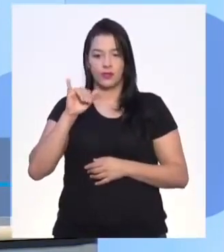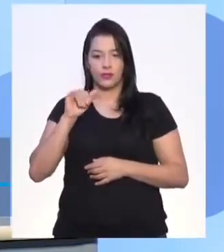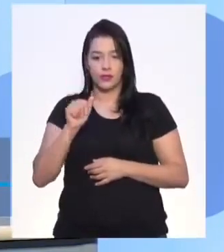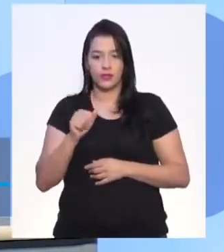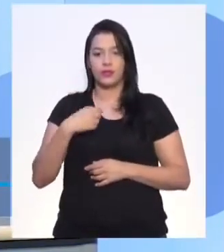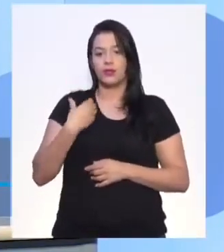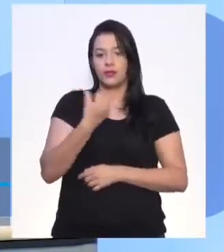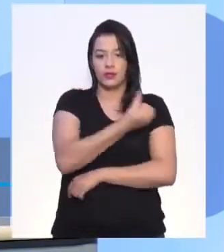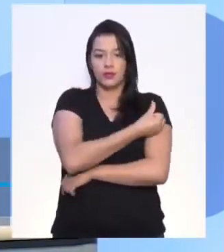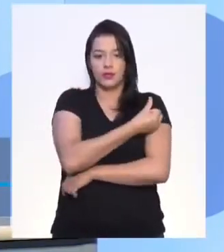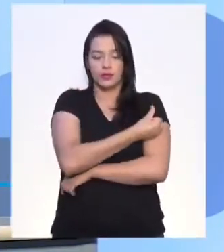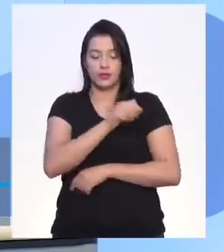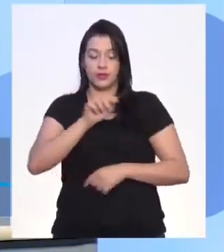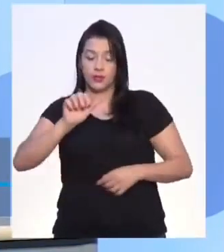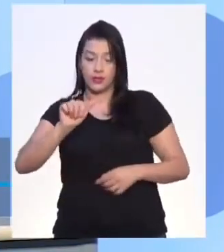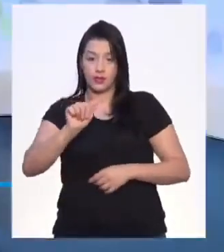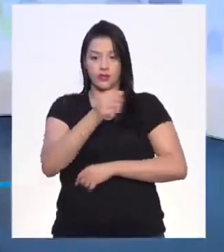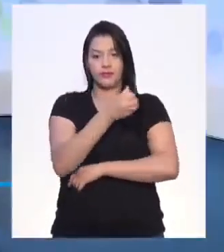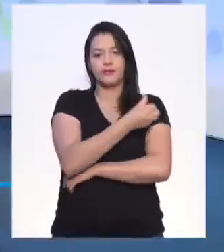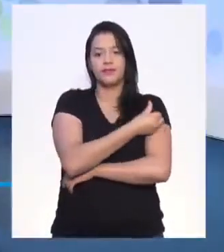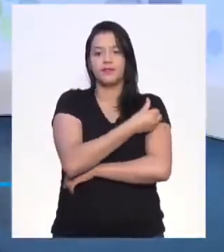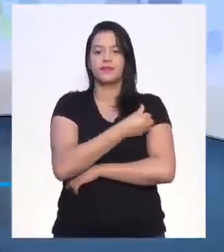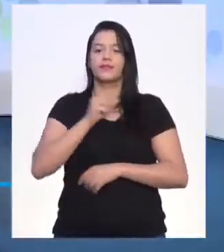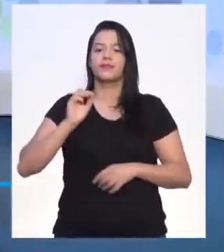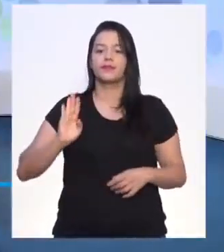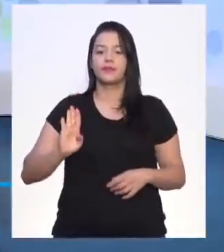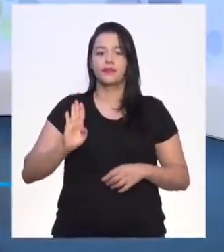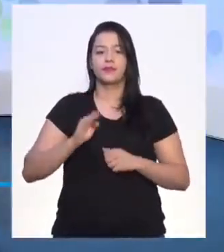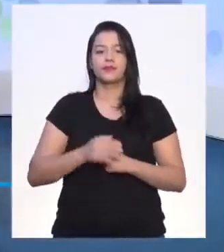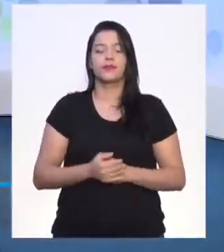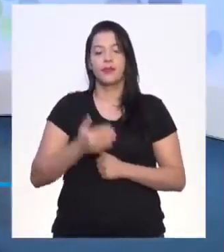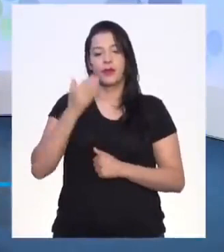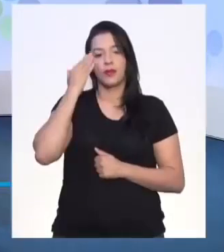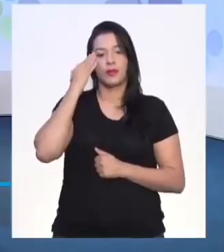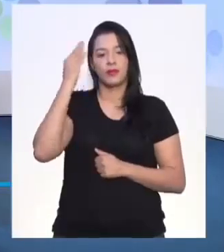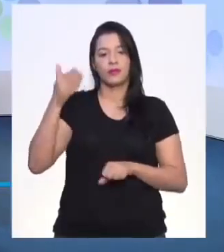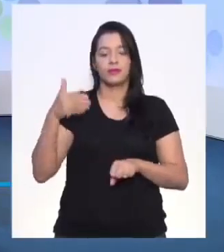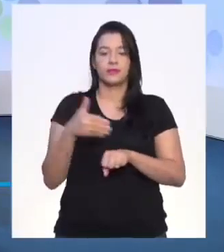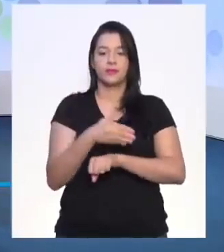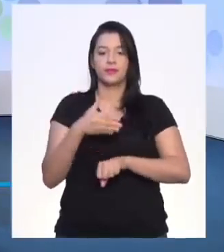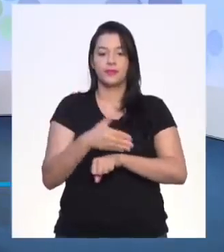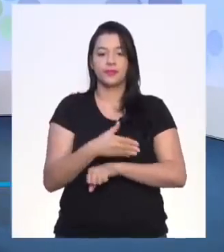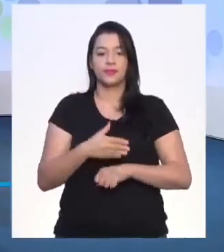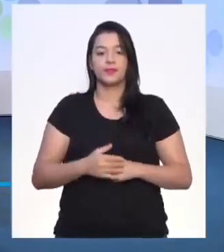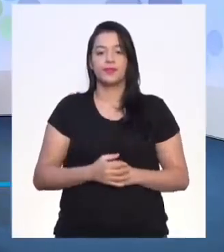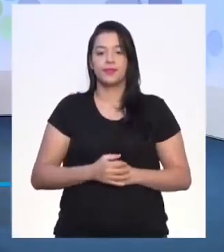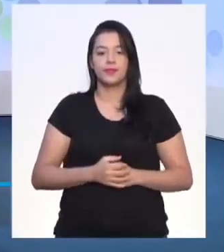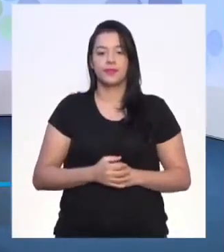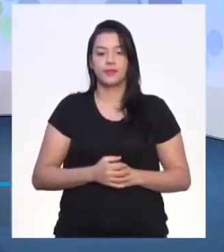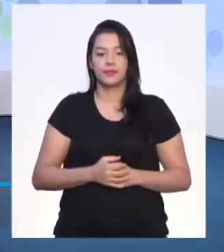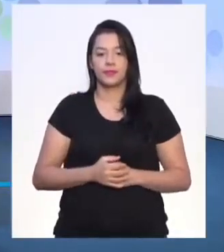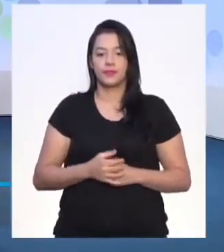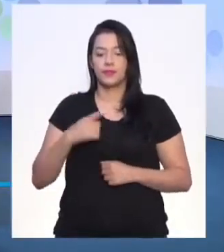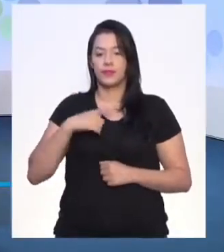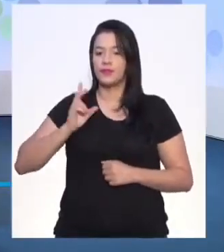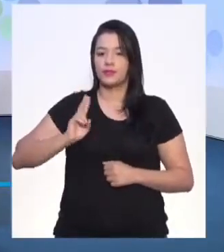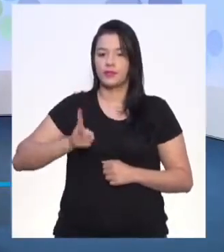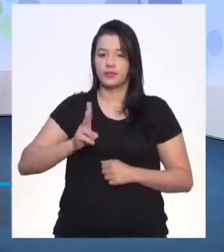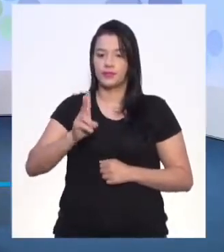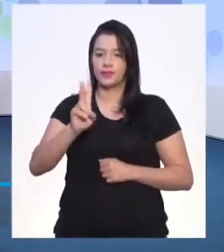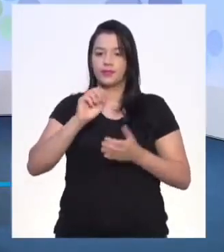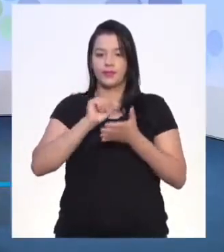E. Valeu, Ana. Muito bem, obrigada pela participação. Então, vamos dar mais um segmento aí na